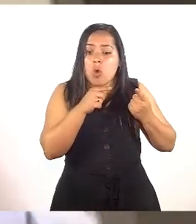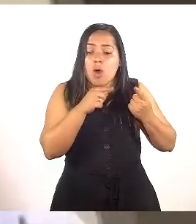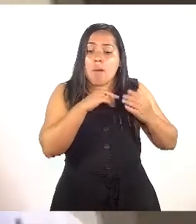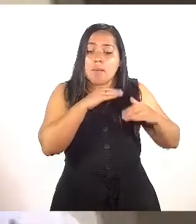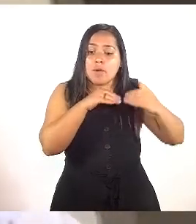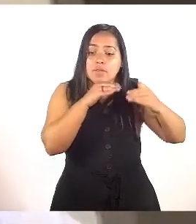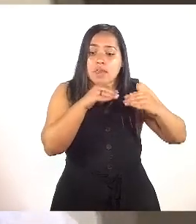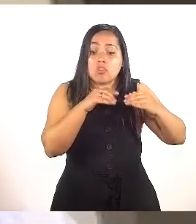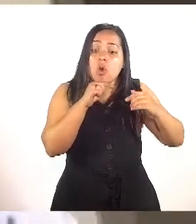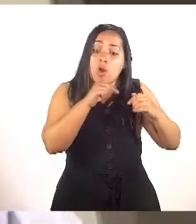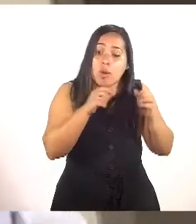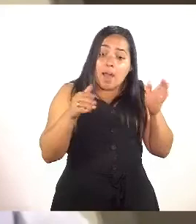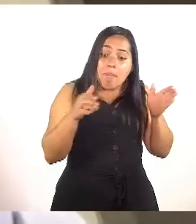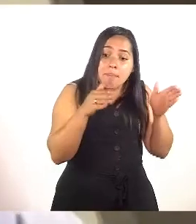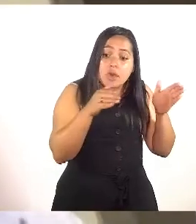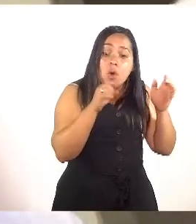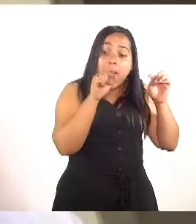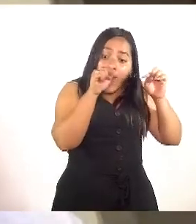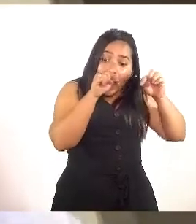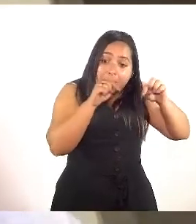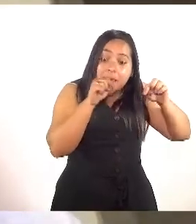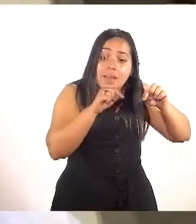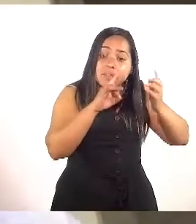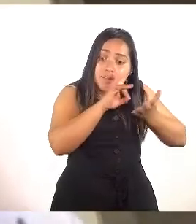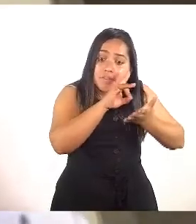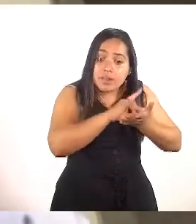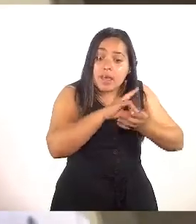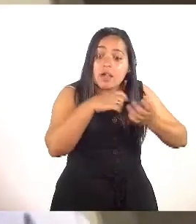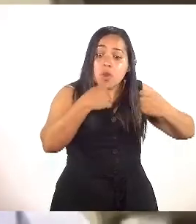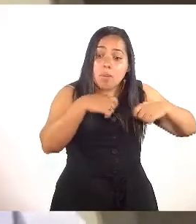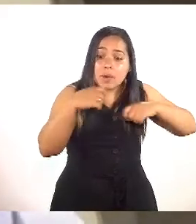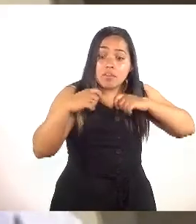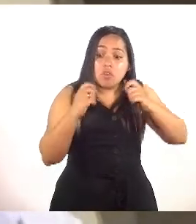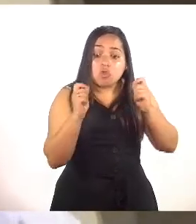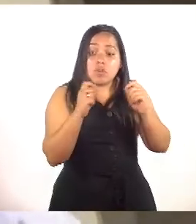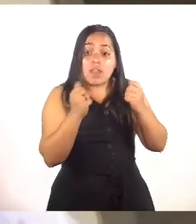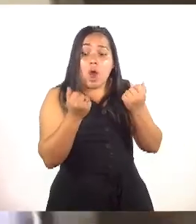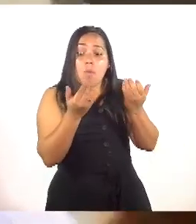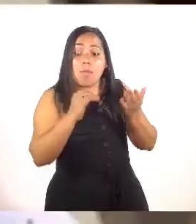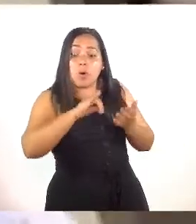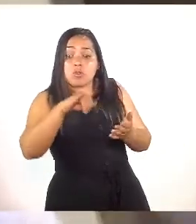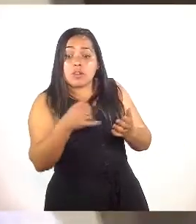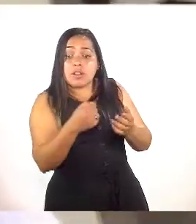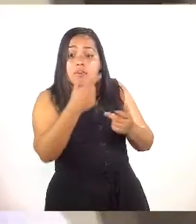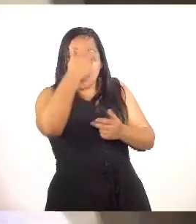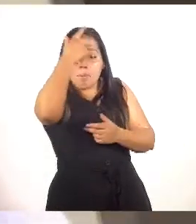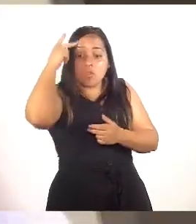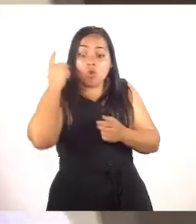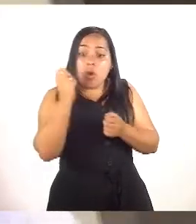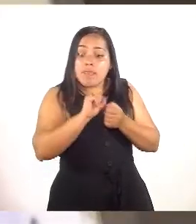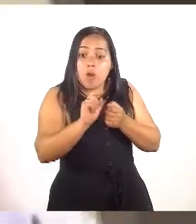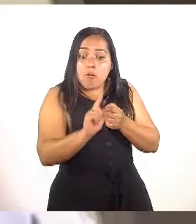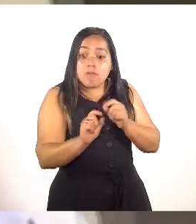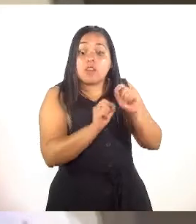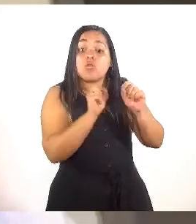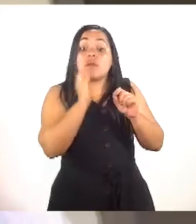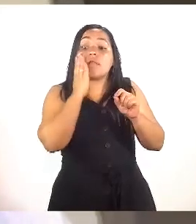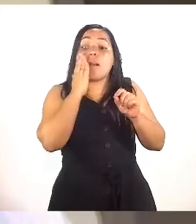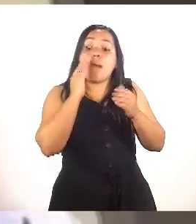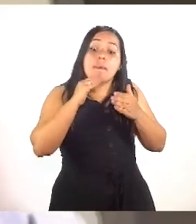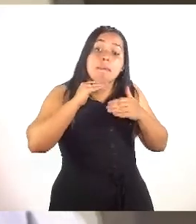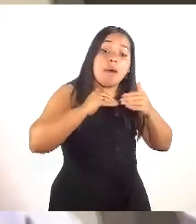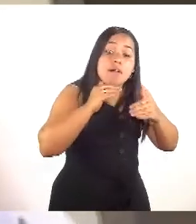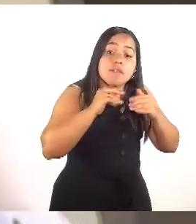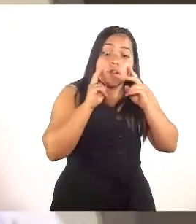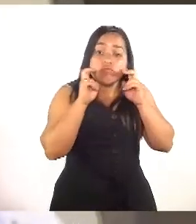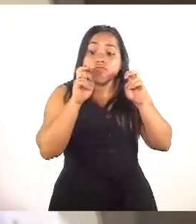caminho é esse mesmo. Tem que dar oportunidade a quem não fez. Eu não sei qual vai ser a modelagem de concessão daqui para frente,